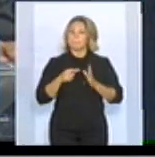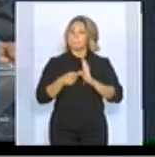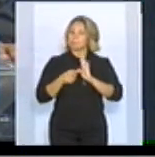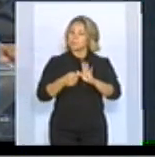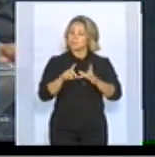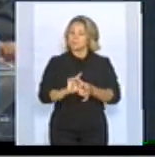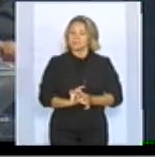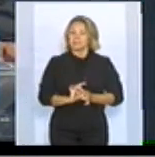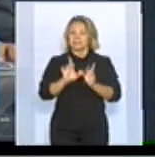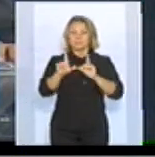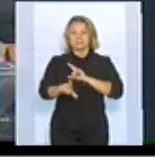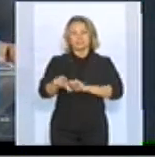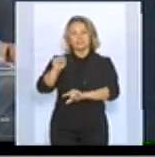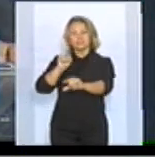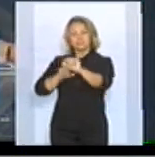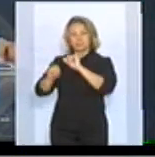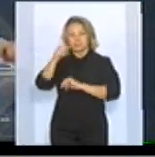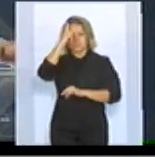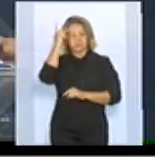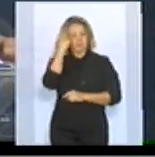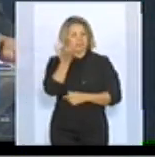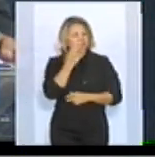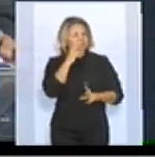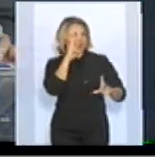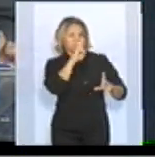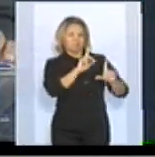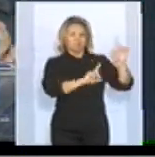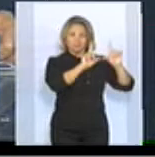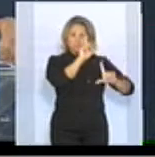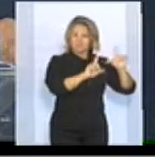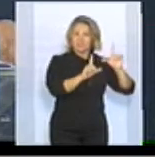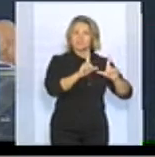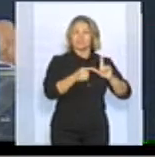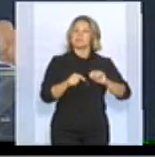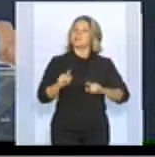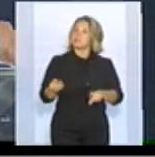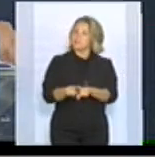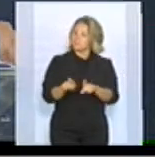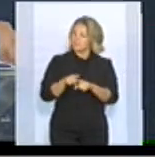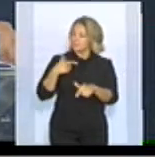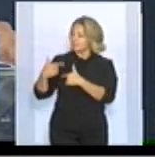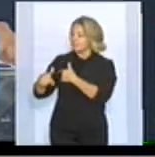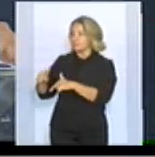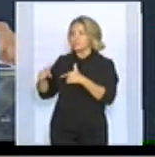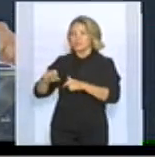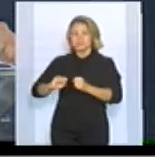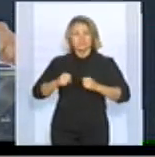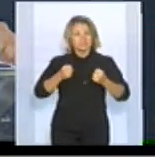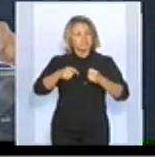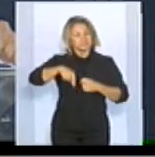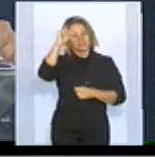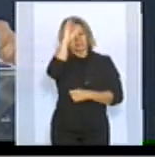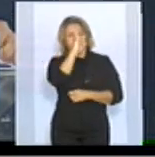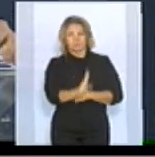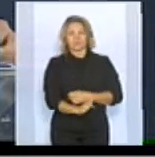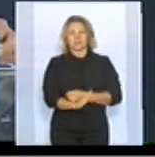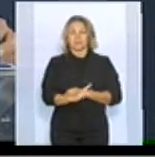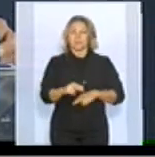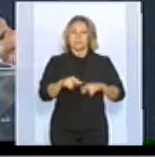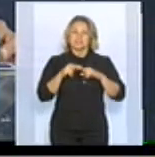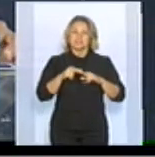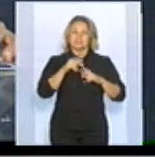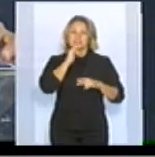do consumidor e do cidadão, portanto, possibilita a geração de empregos qualificados e o fortalecimento do Brasil enquanto produtor